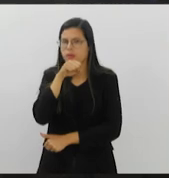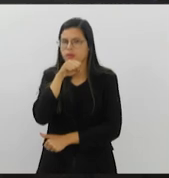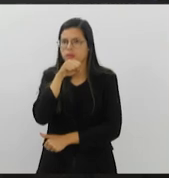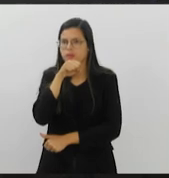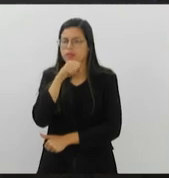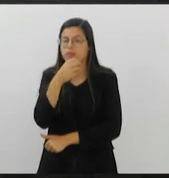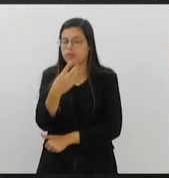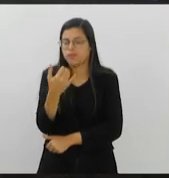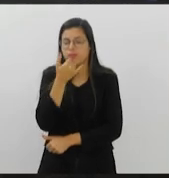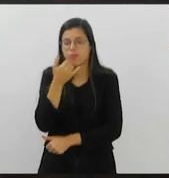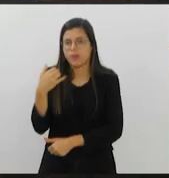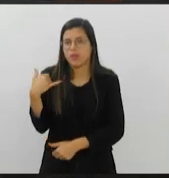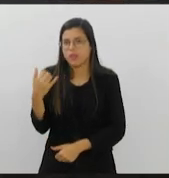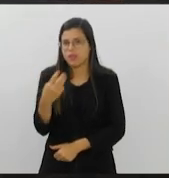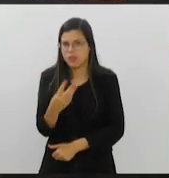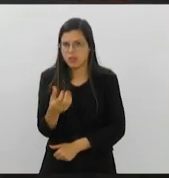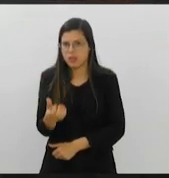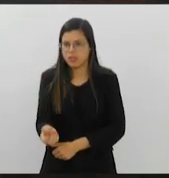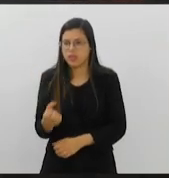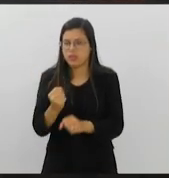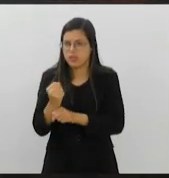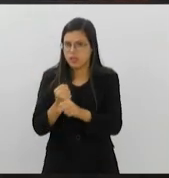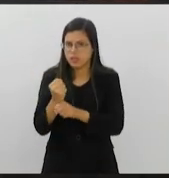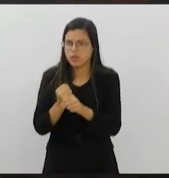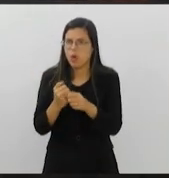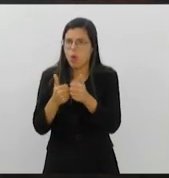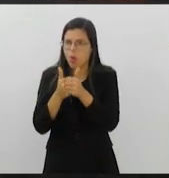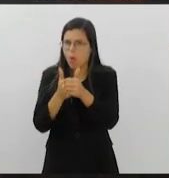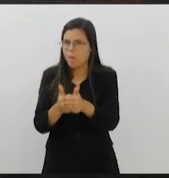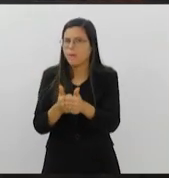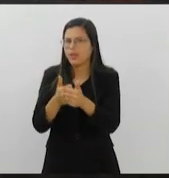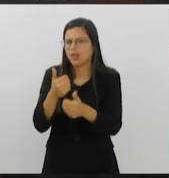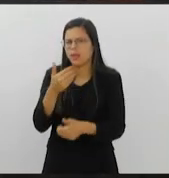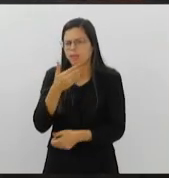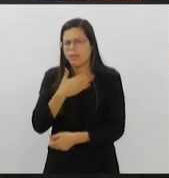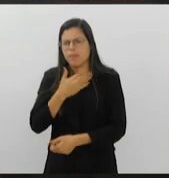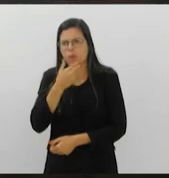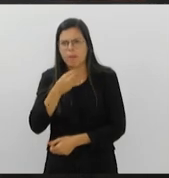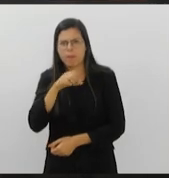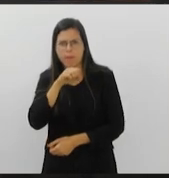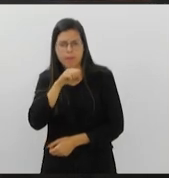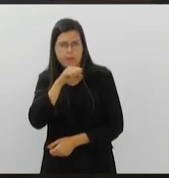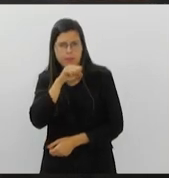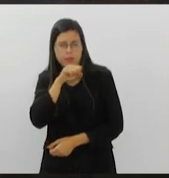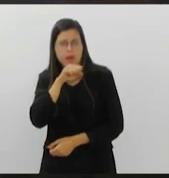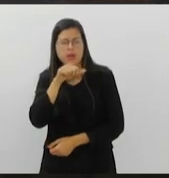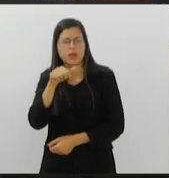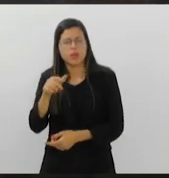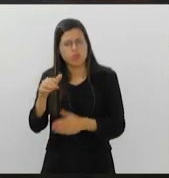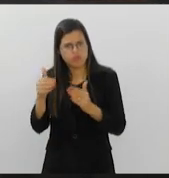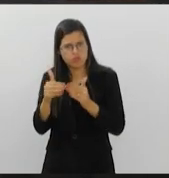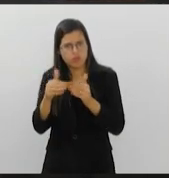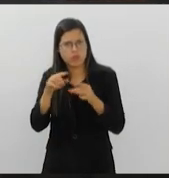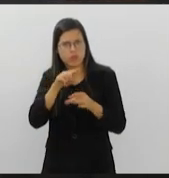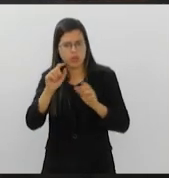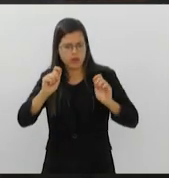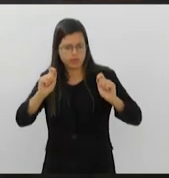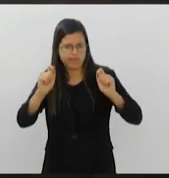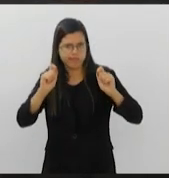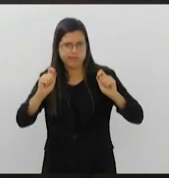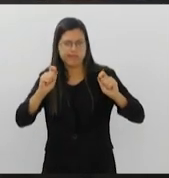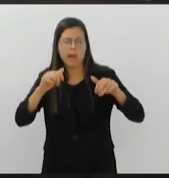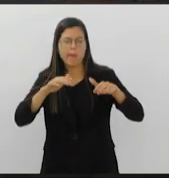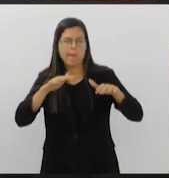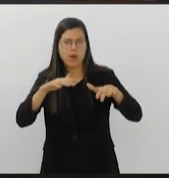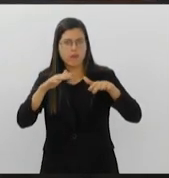quando vocês fazem manifestação, claro, ordeira do bem, lutando em prol da categoria de vocês.